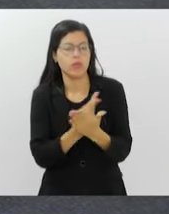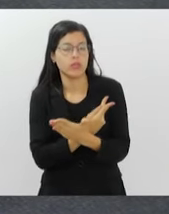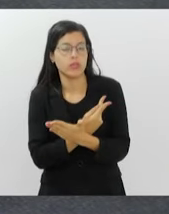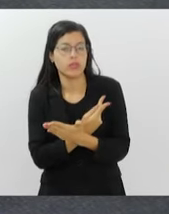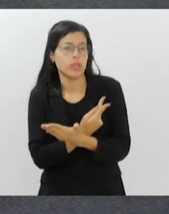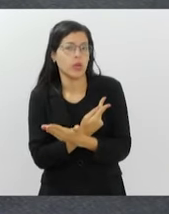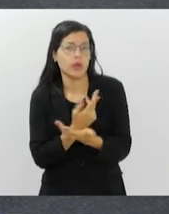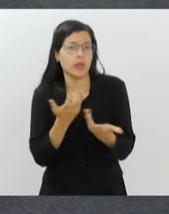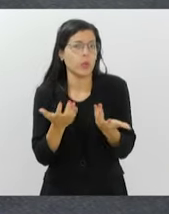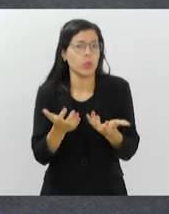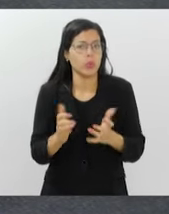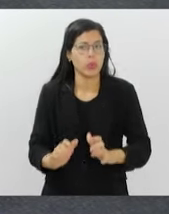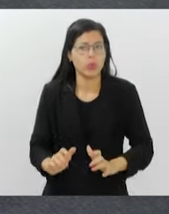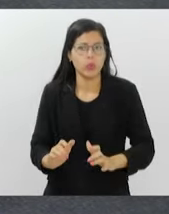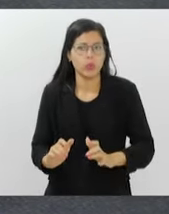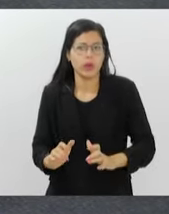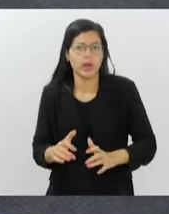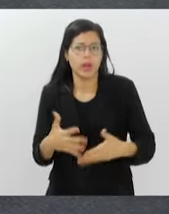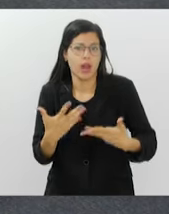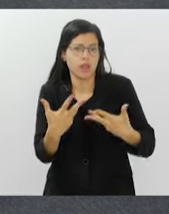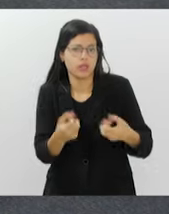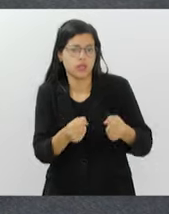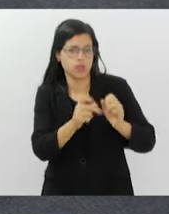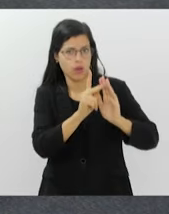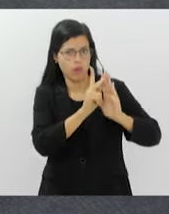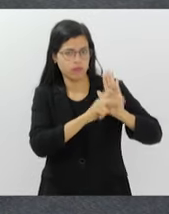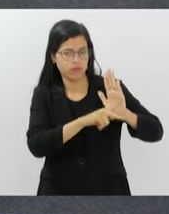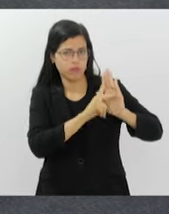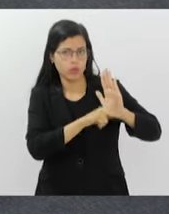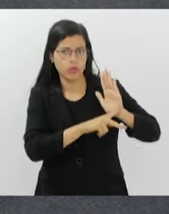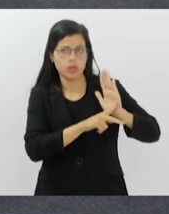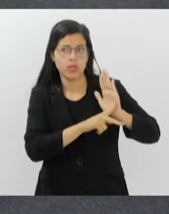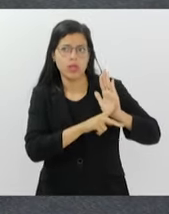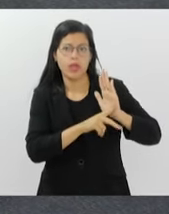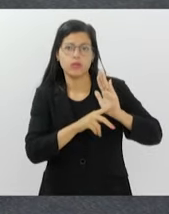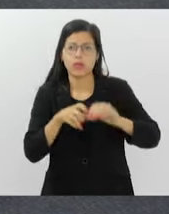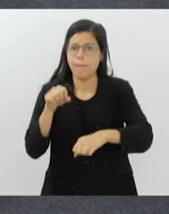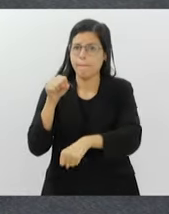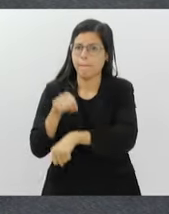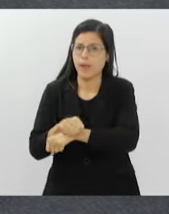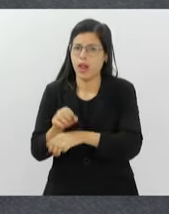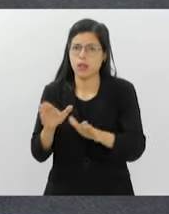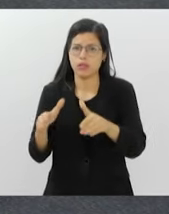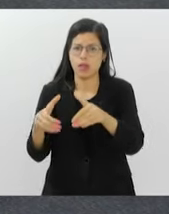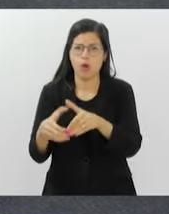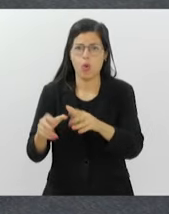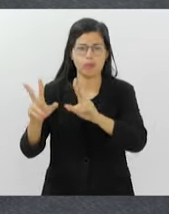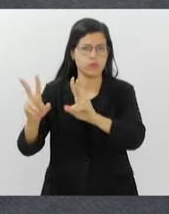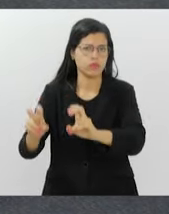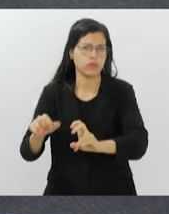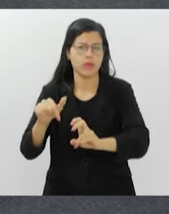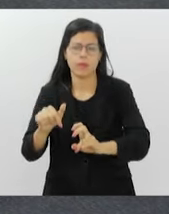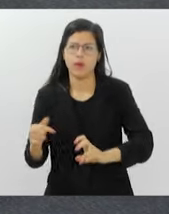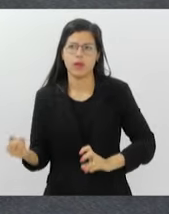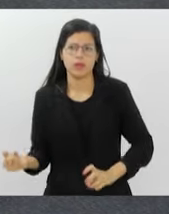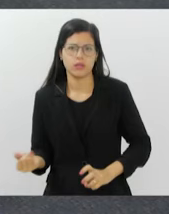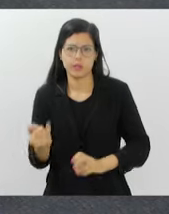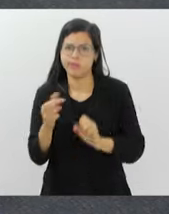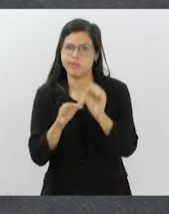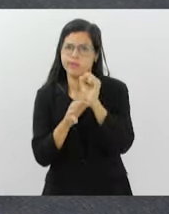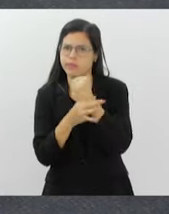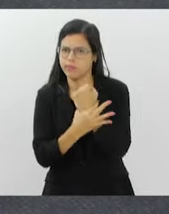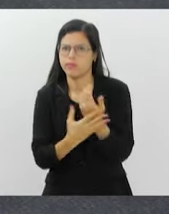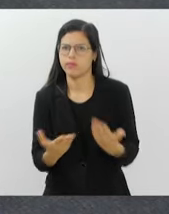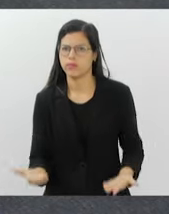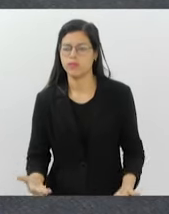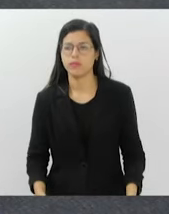recusar apreciar um projeto que tá adormecido numa comissão temática da importância da comissão de segurança